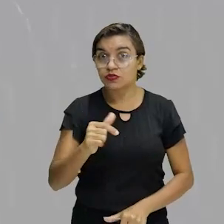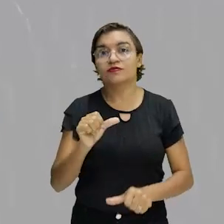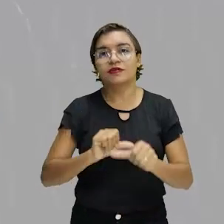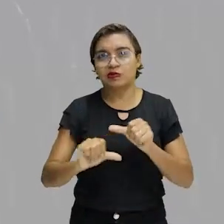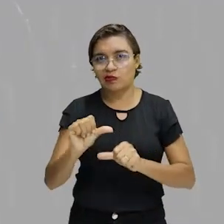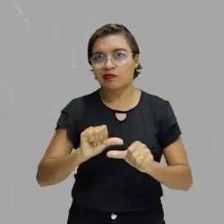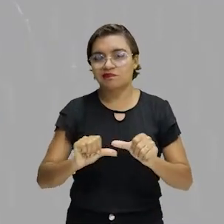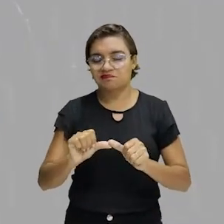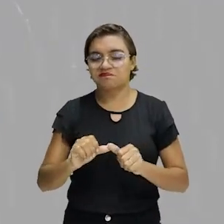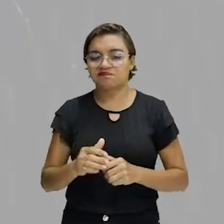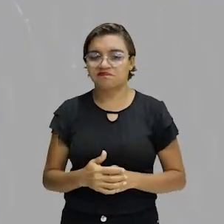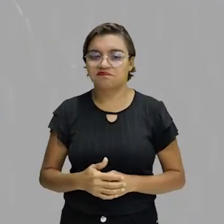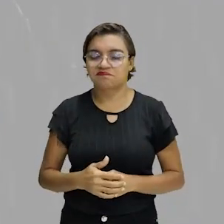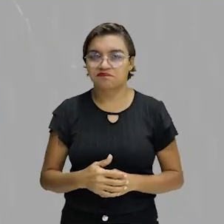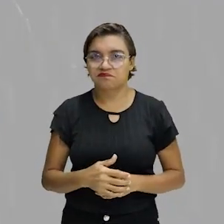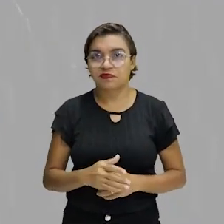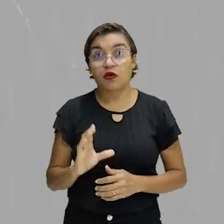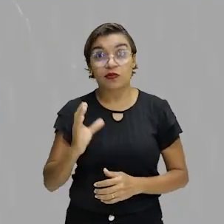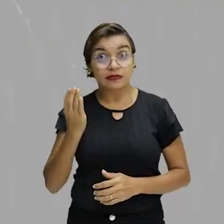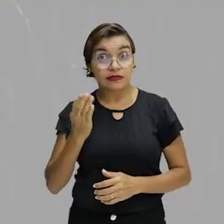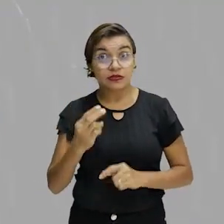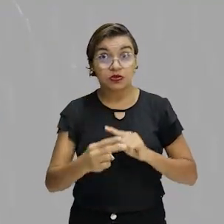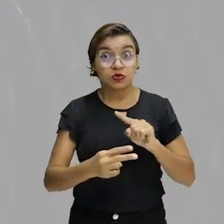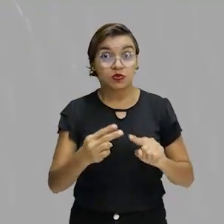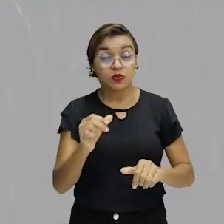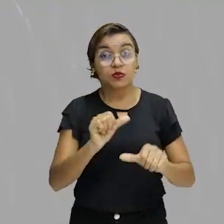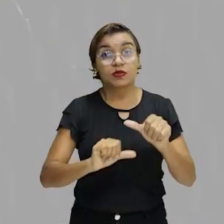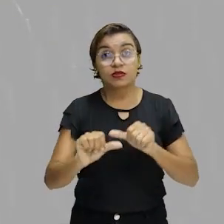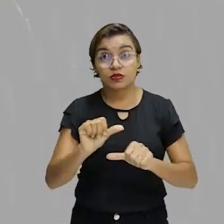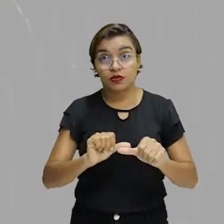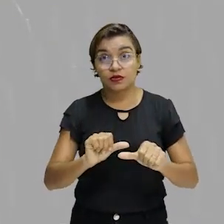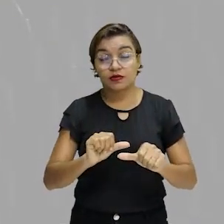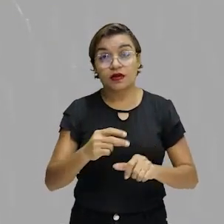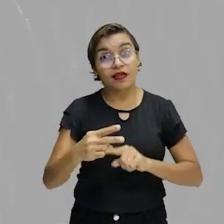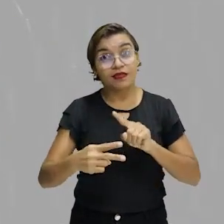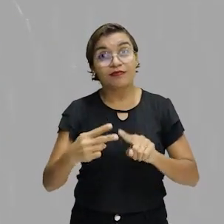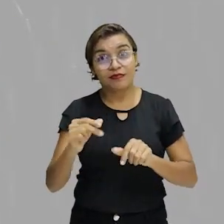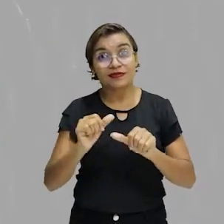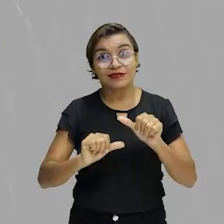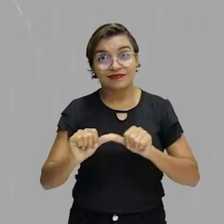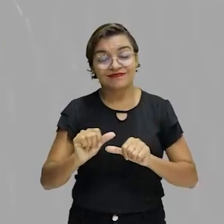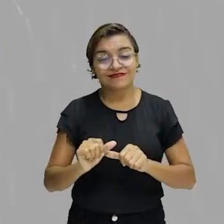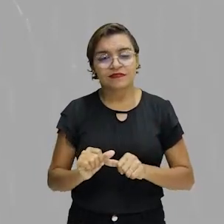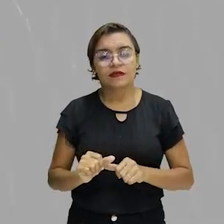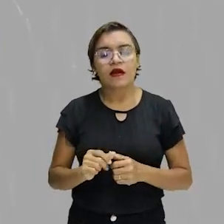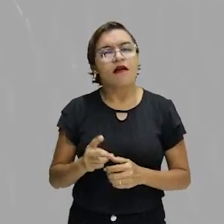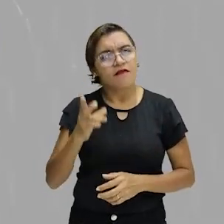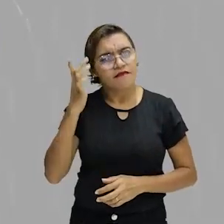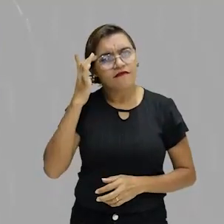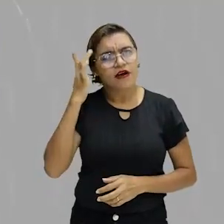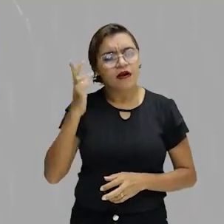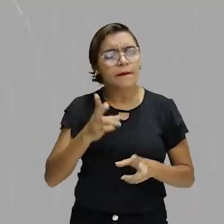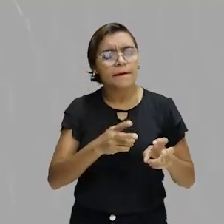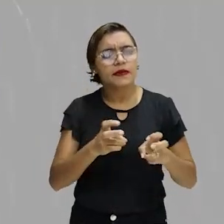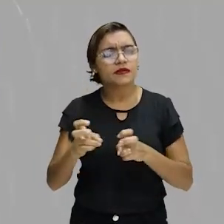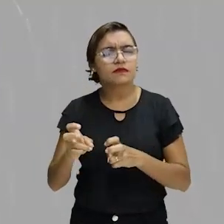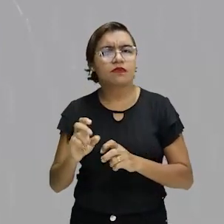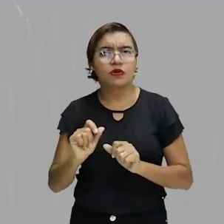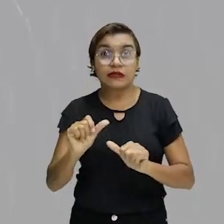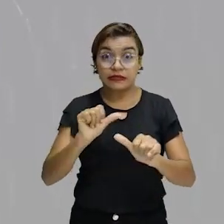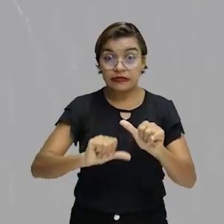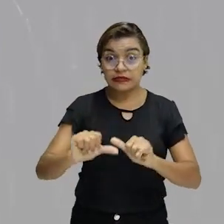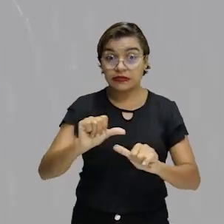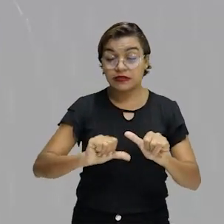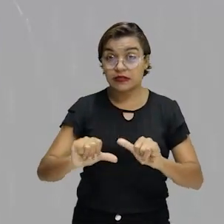troca então aconteceram duas trocas reação de dupla troca é fácil de perceber porque a reação de dupla